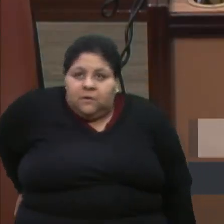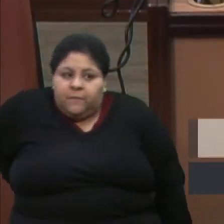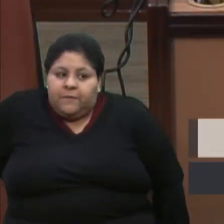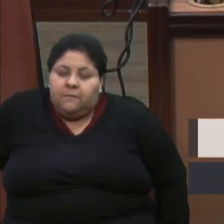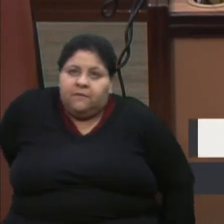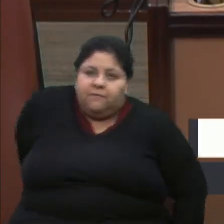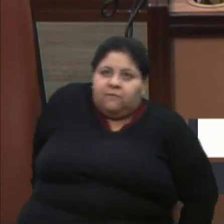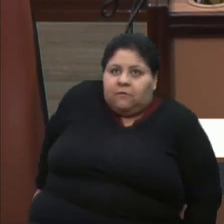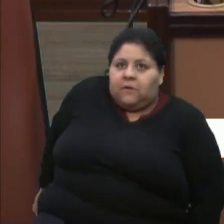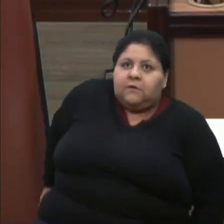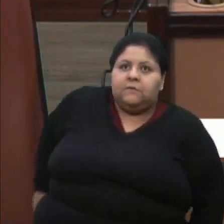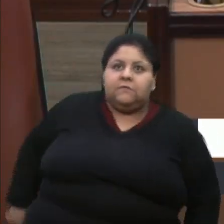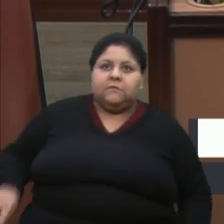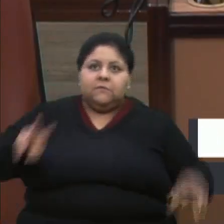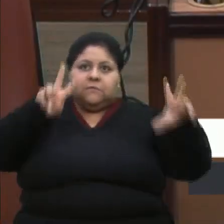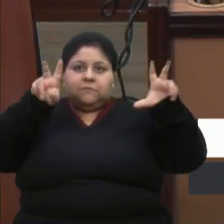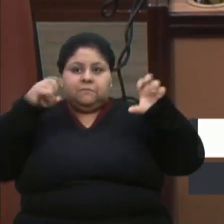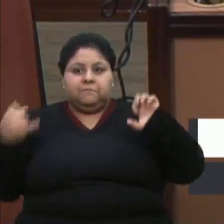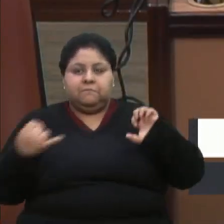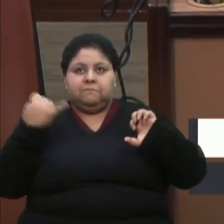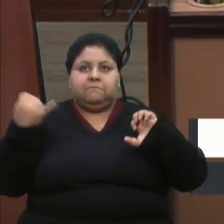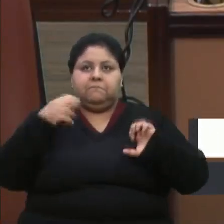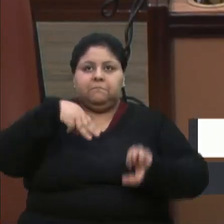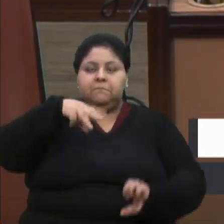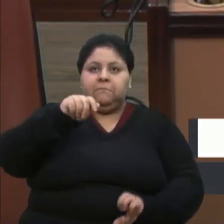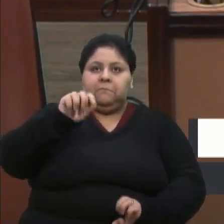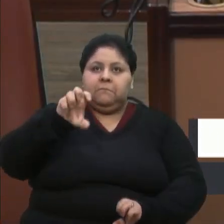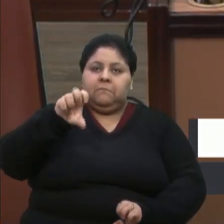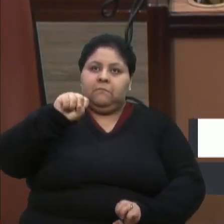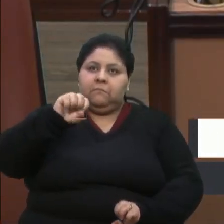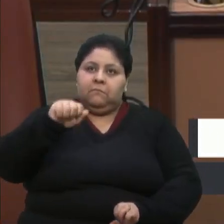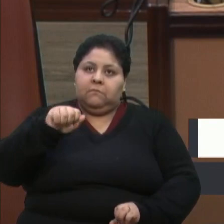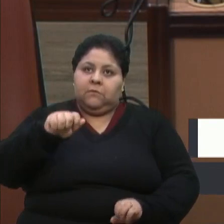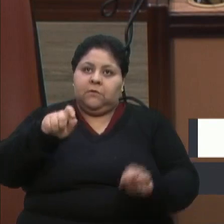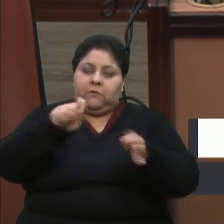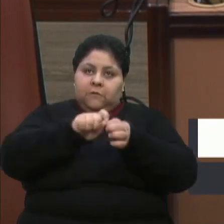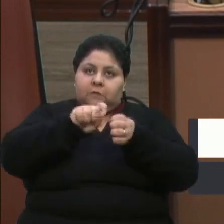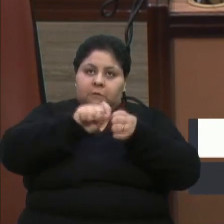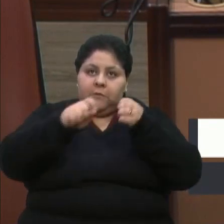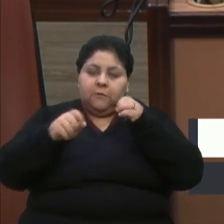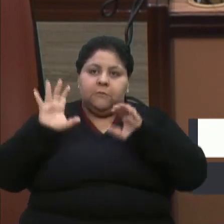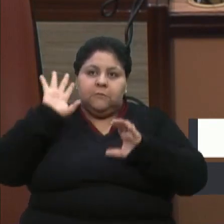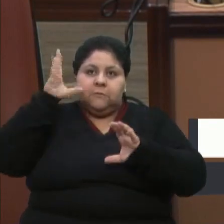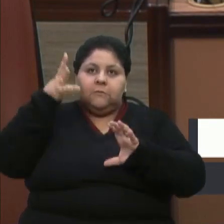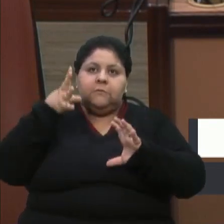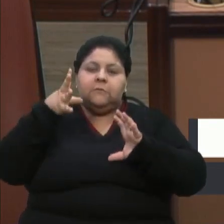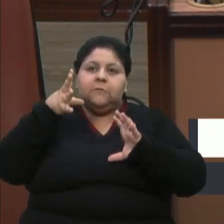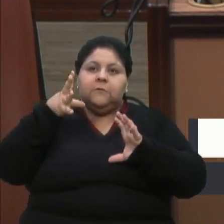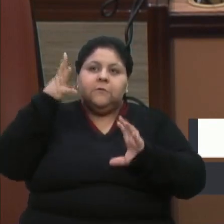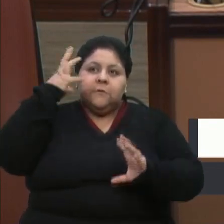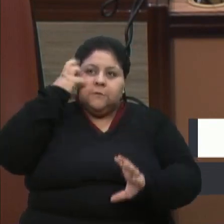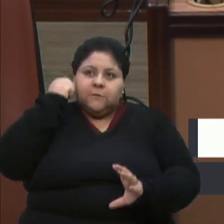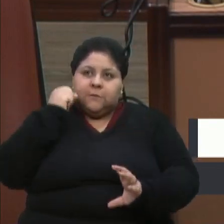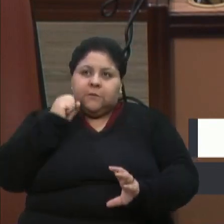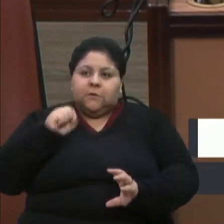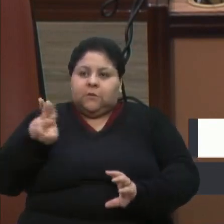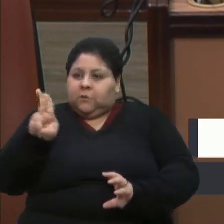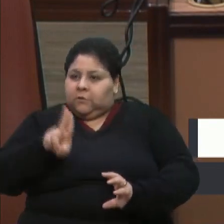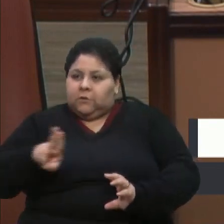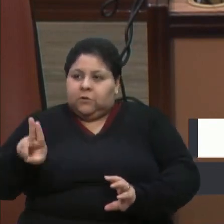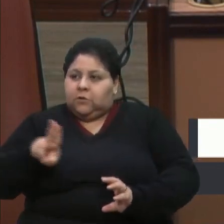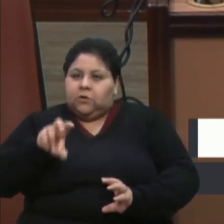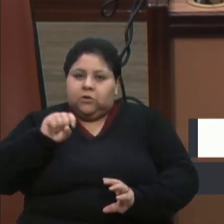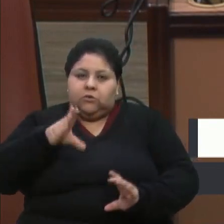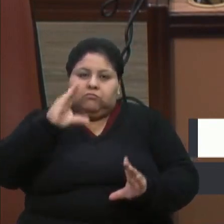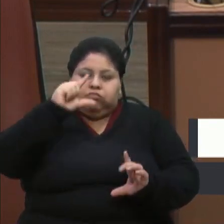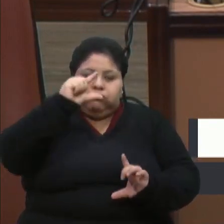que a Maesa se materialize, porque a gente sabe que aquele patrimônio, se não for bem utilizado, ele vai apenas se inviabilizando